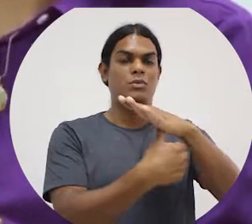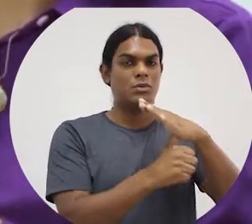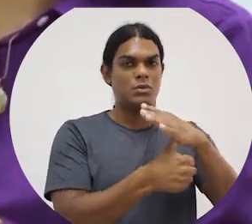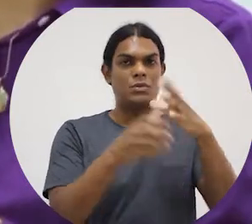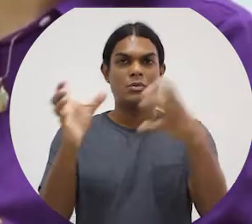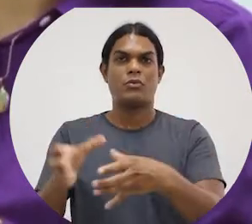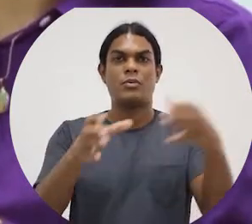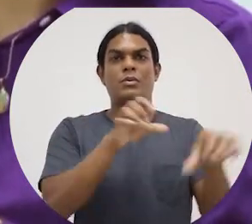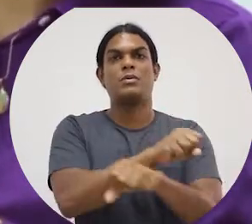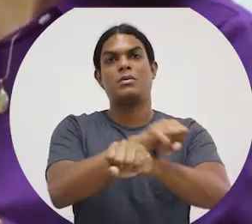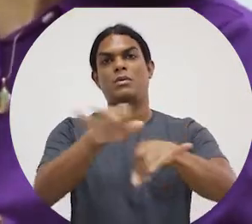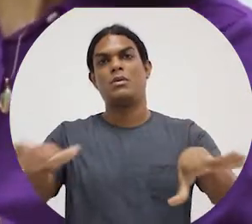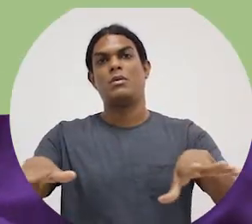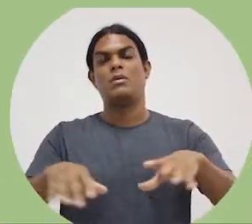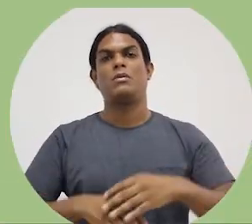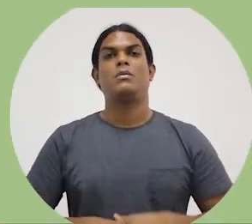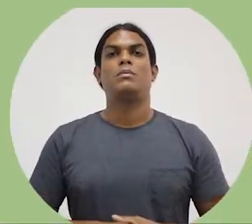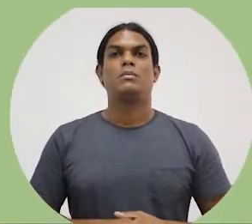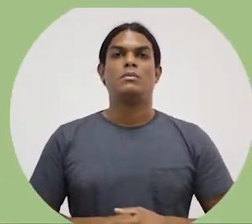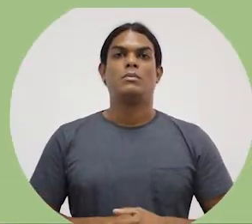movimentação e distribuição.